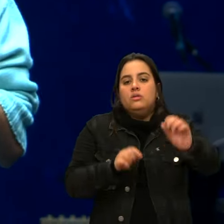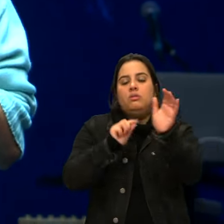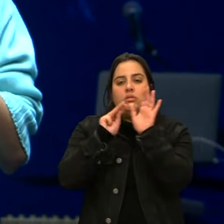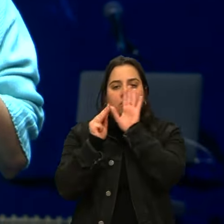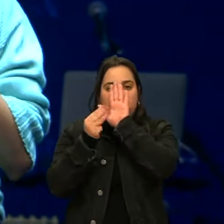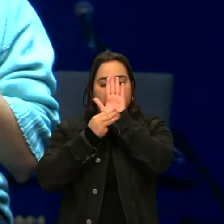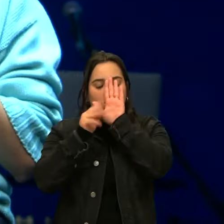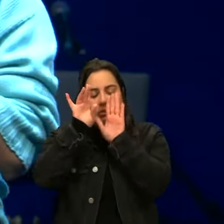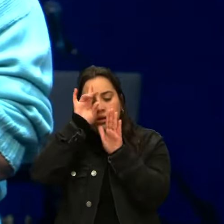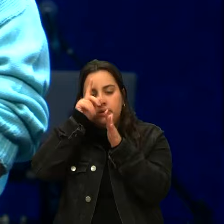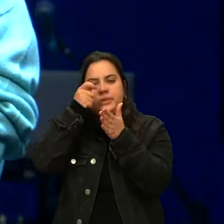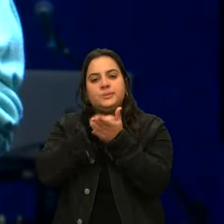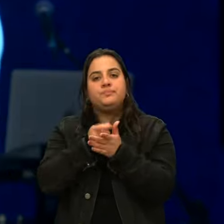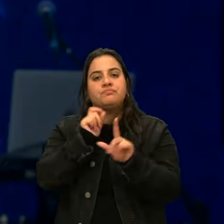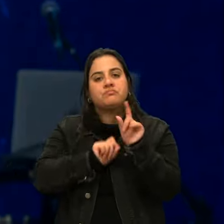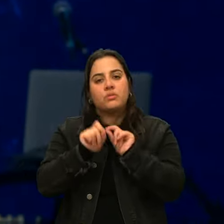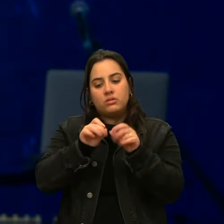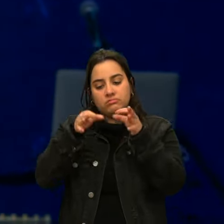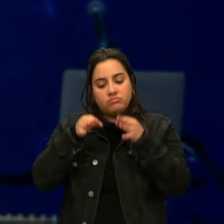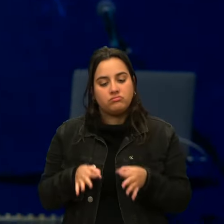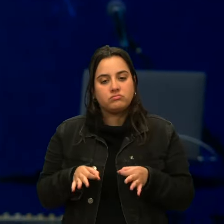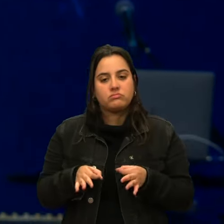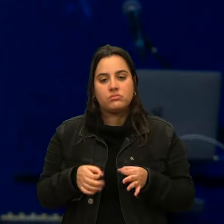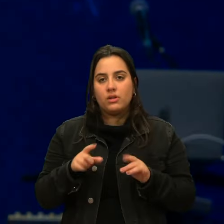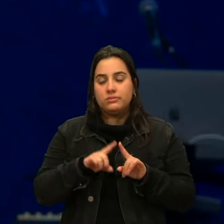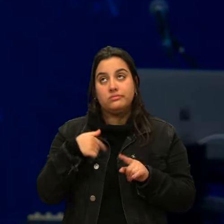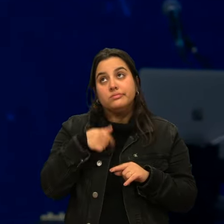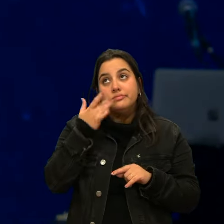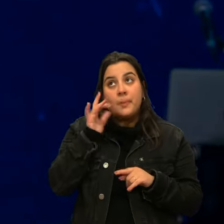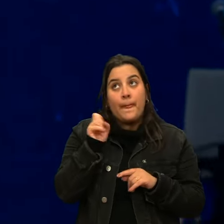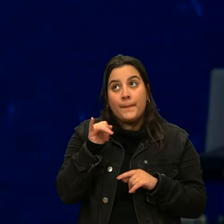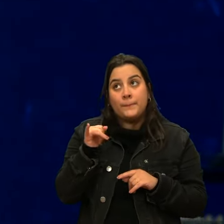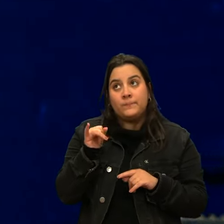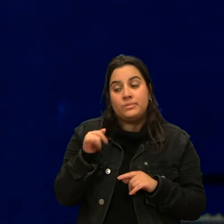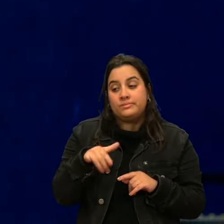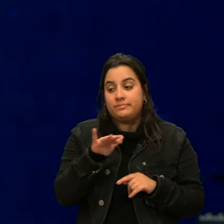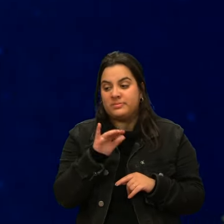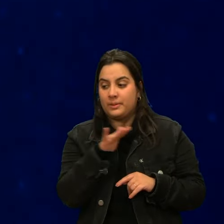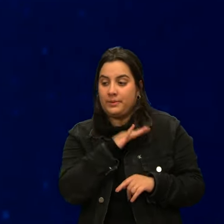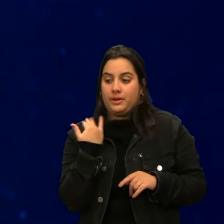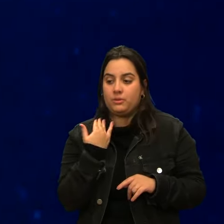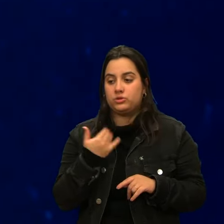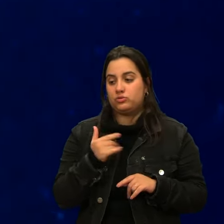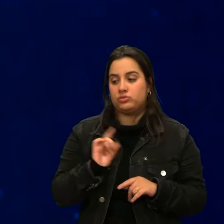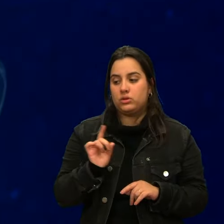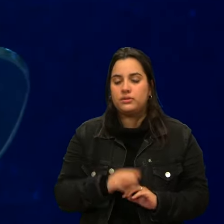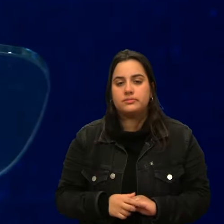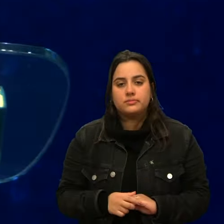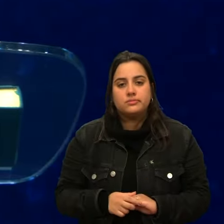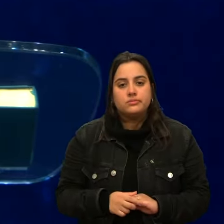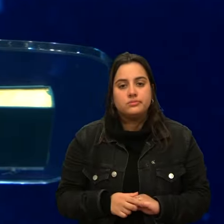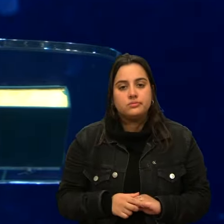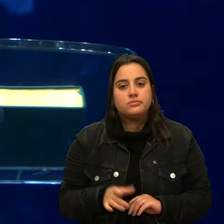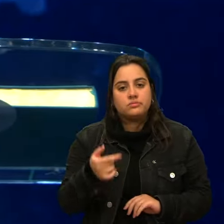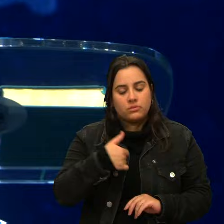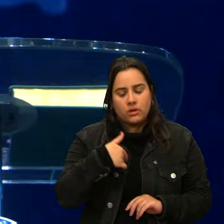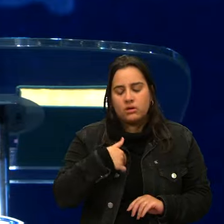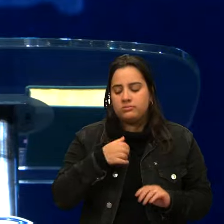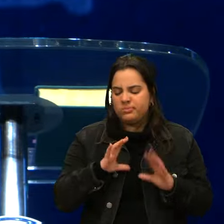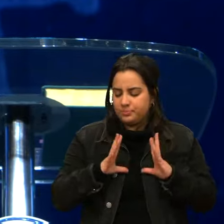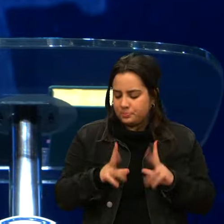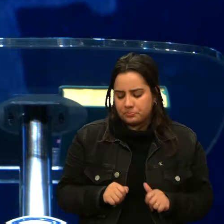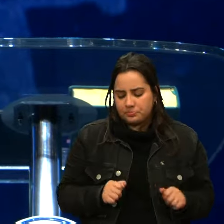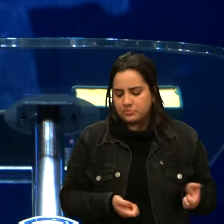íntegro, mesmo sem saber se aquilo ia dar na morte dele ou não. Ele decidiu se entregar por